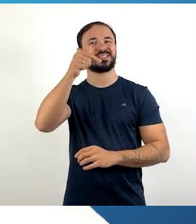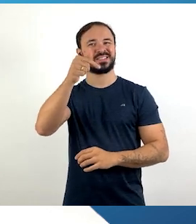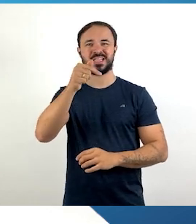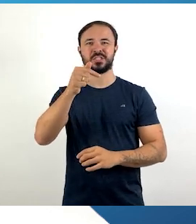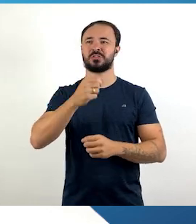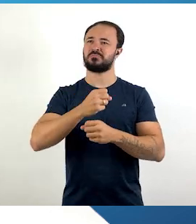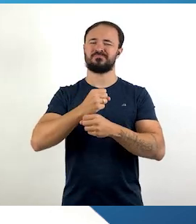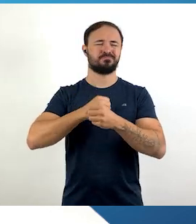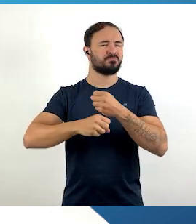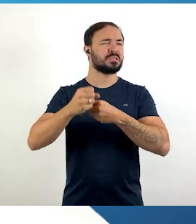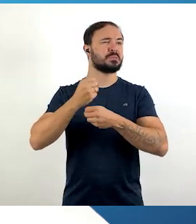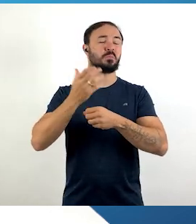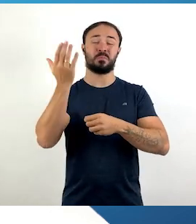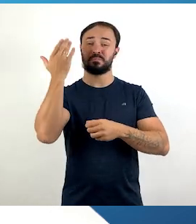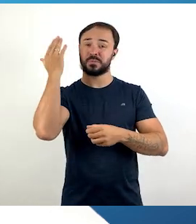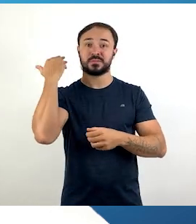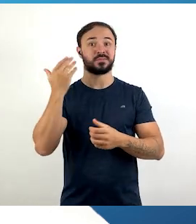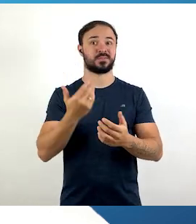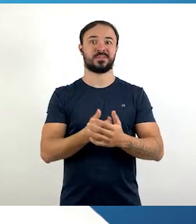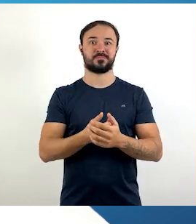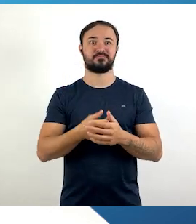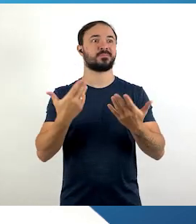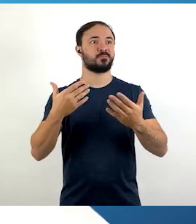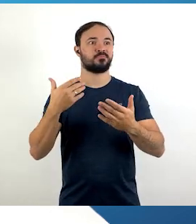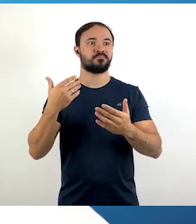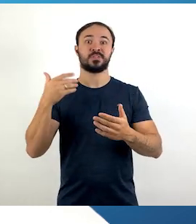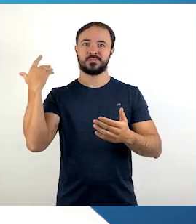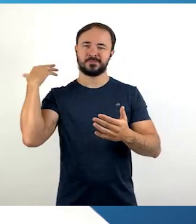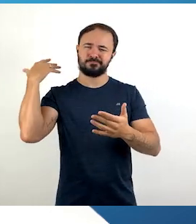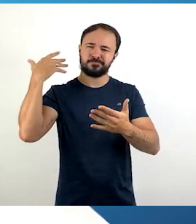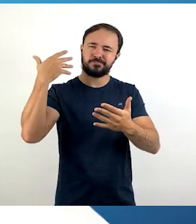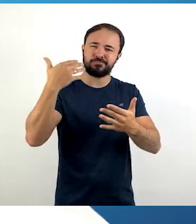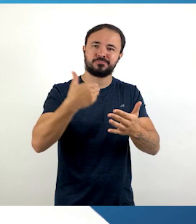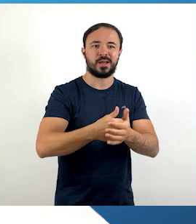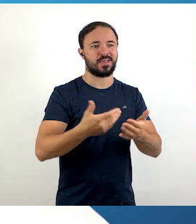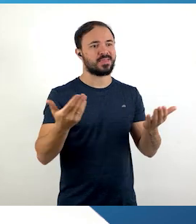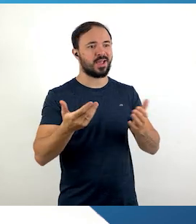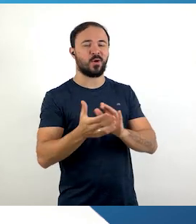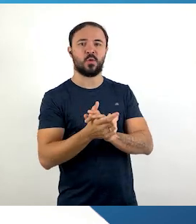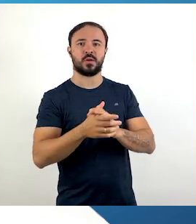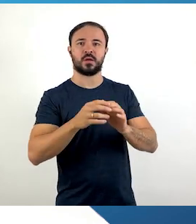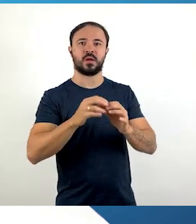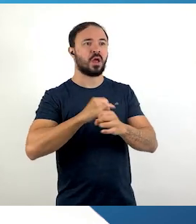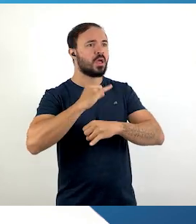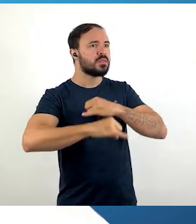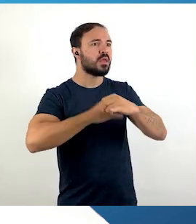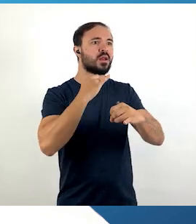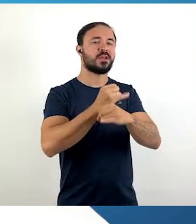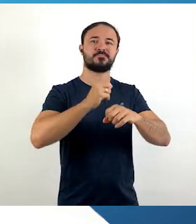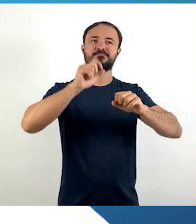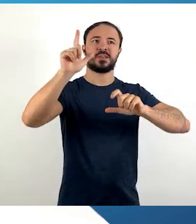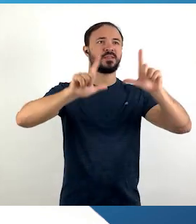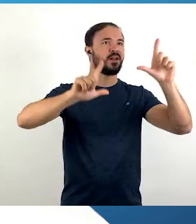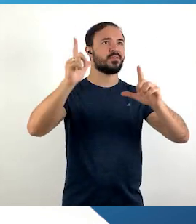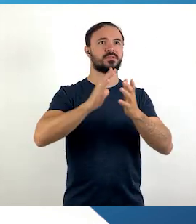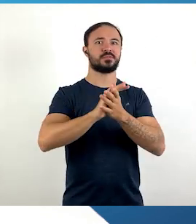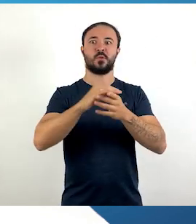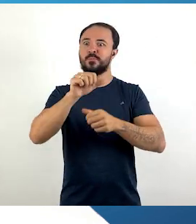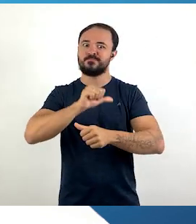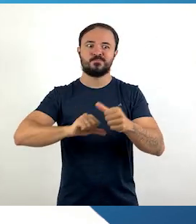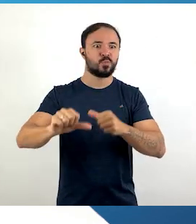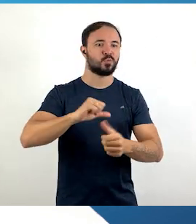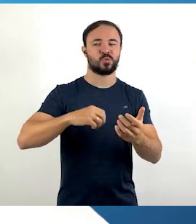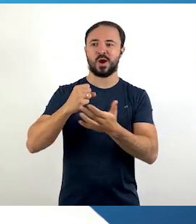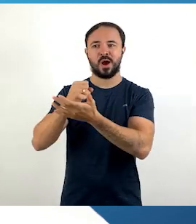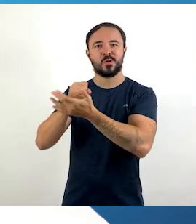Sputnik, e a partir de então a internet, a comunicação da televisão mudou e fez com que nossas